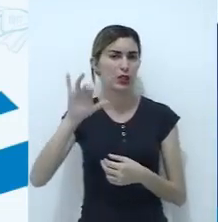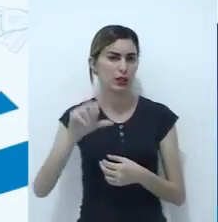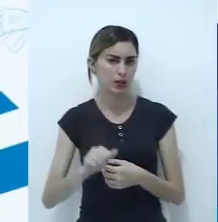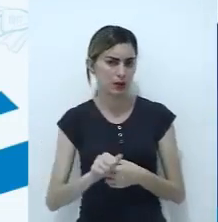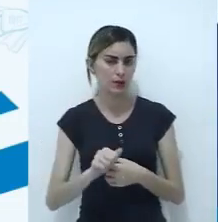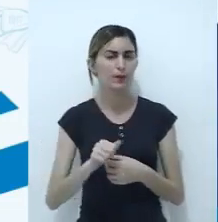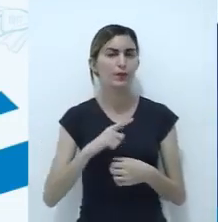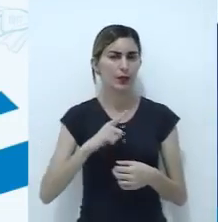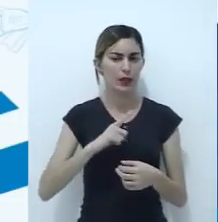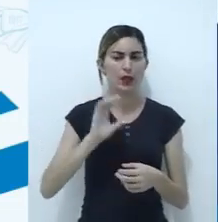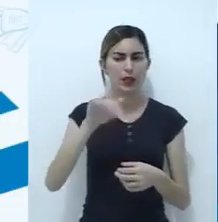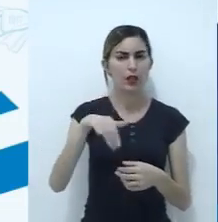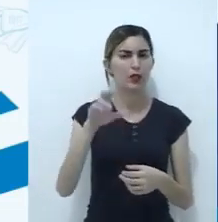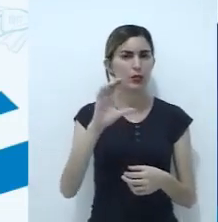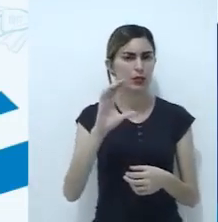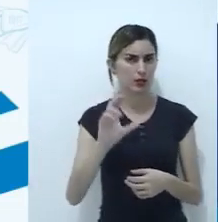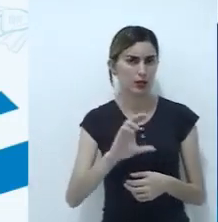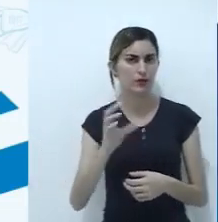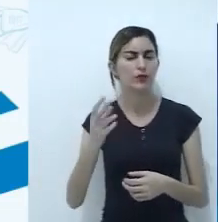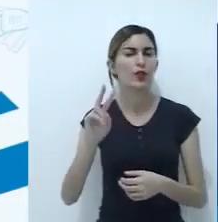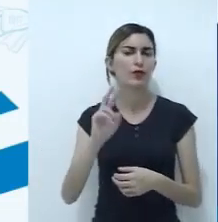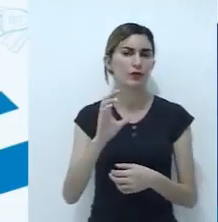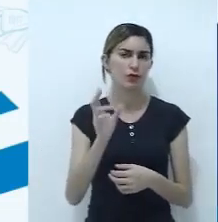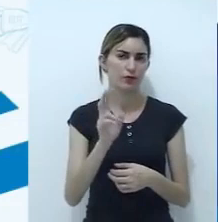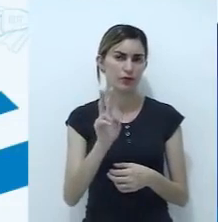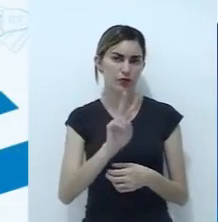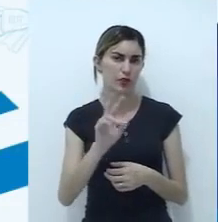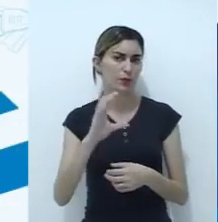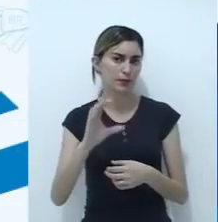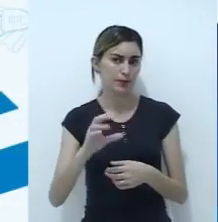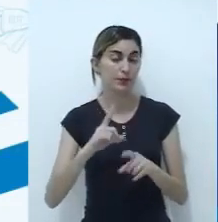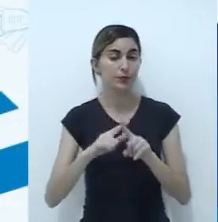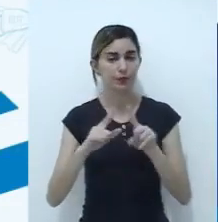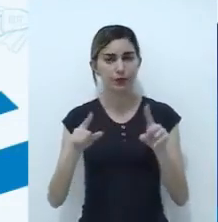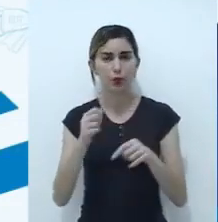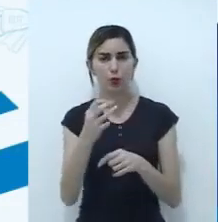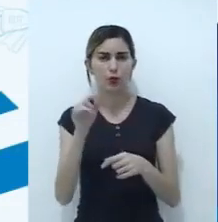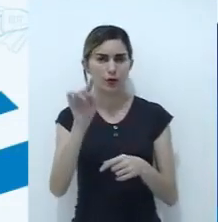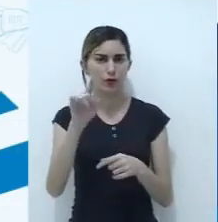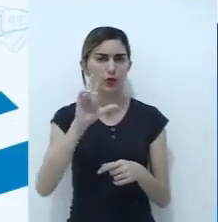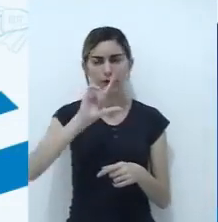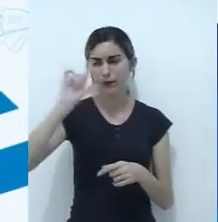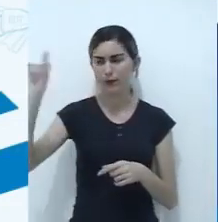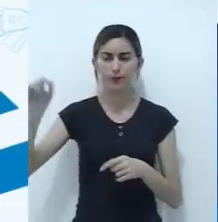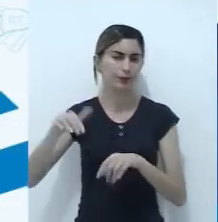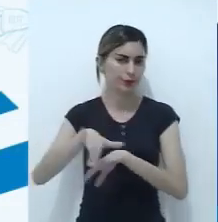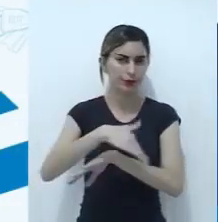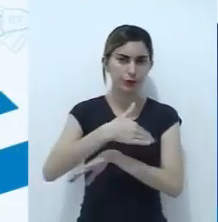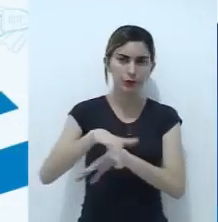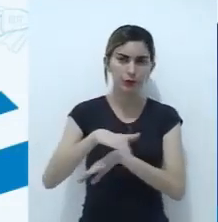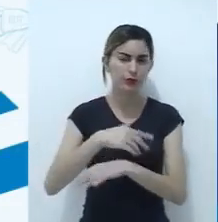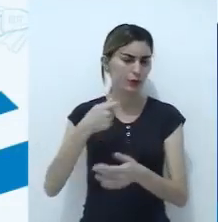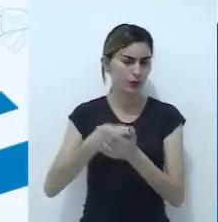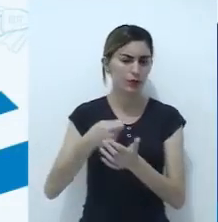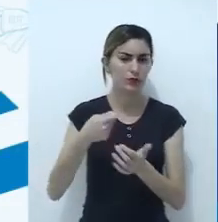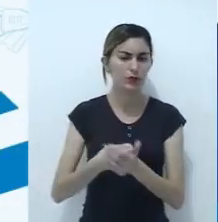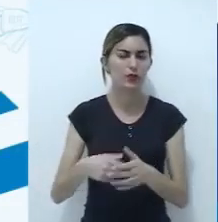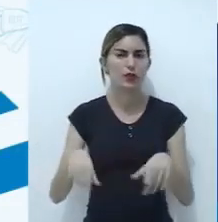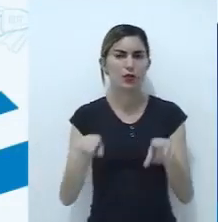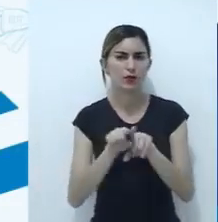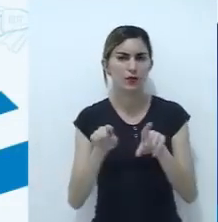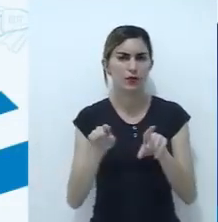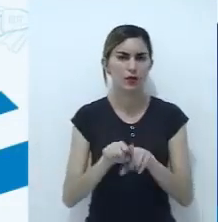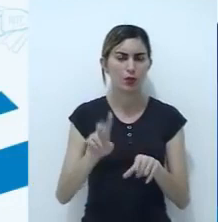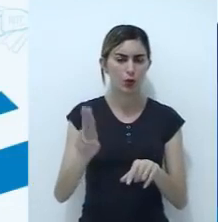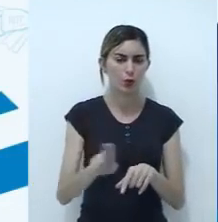ter ali a vitamina C. Além disso, né, quando você for sair na rua, é necessário também